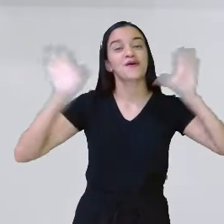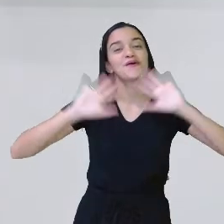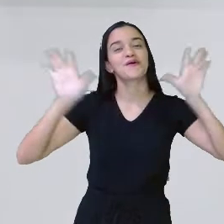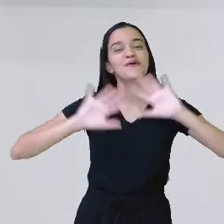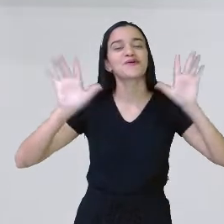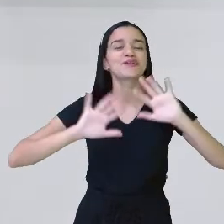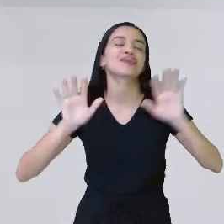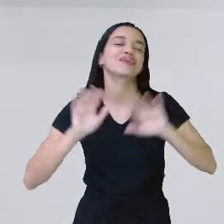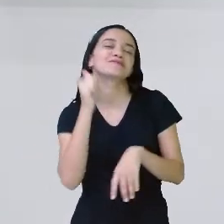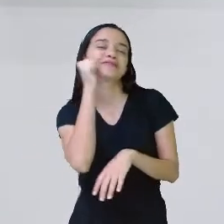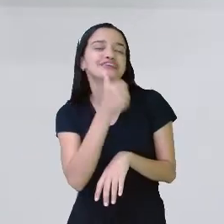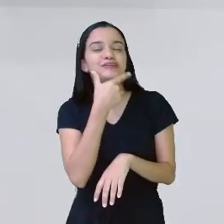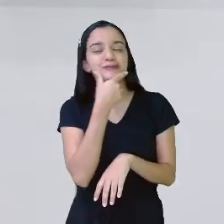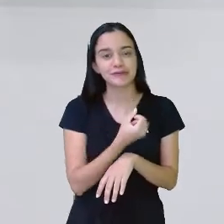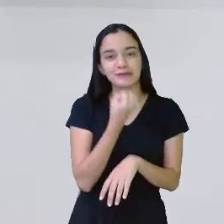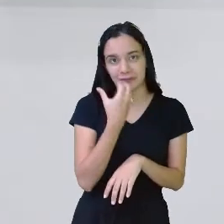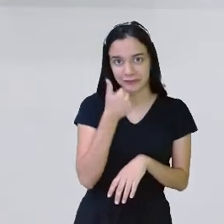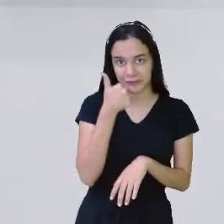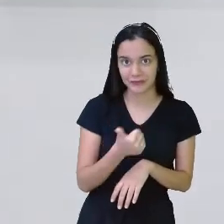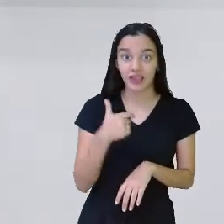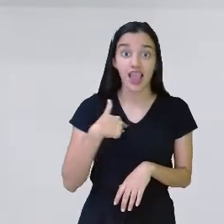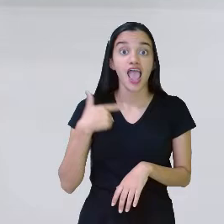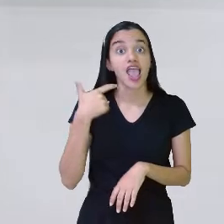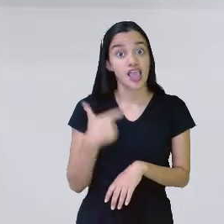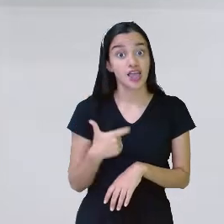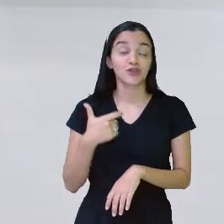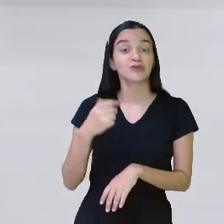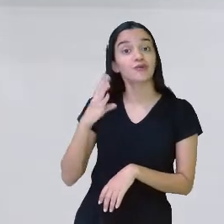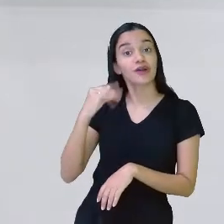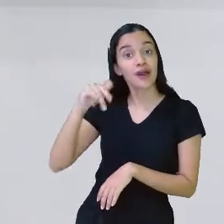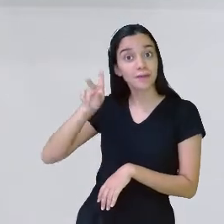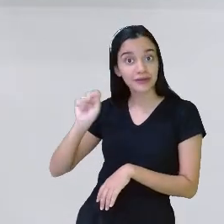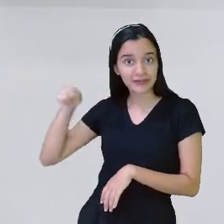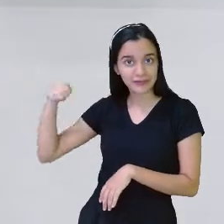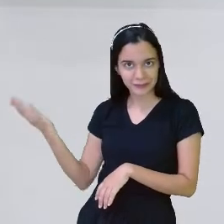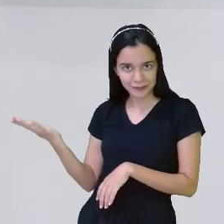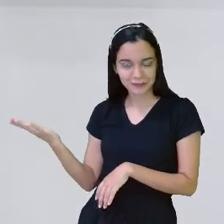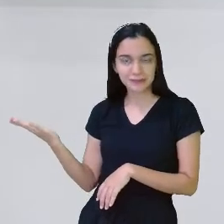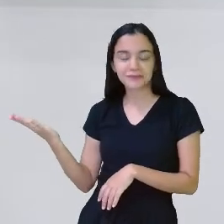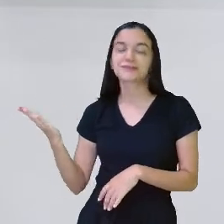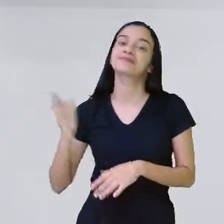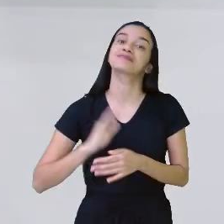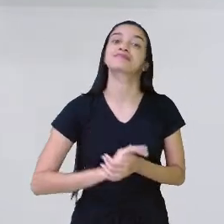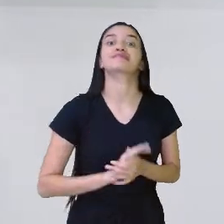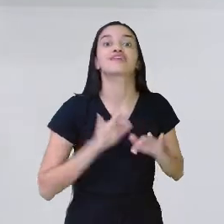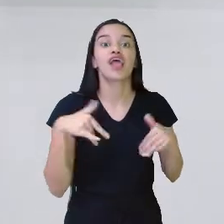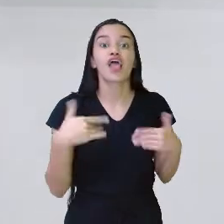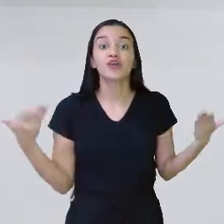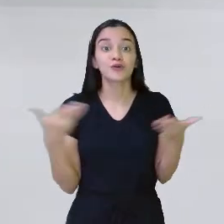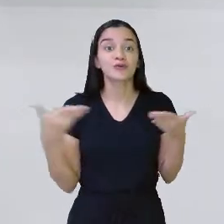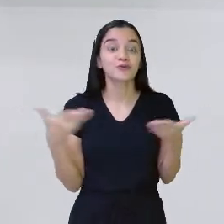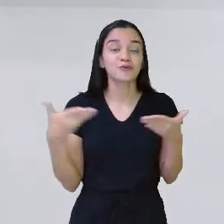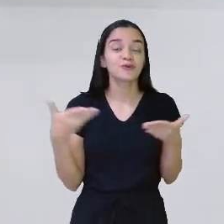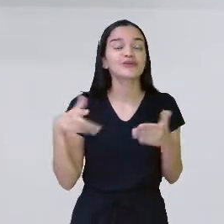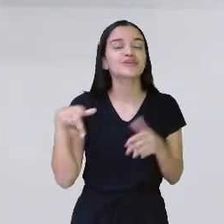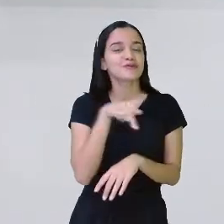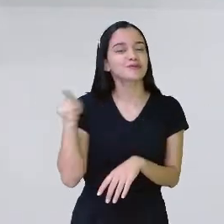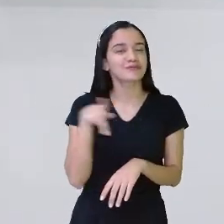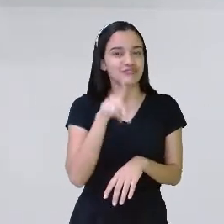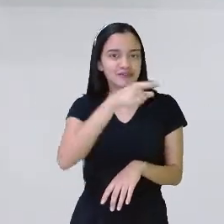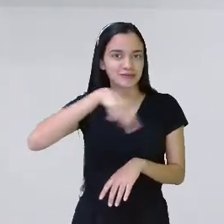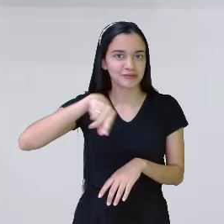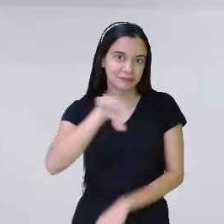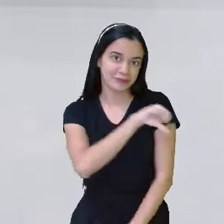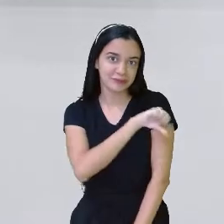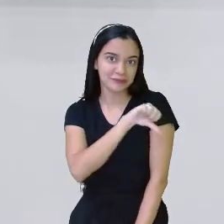Olá, meninas e meninos, tudo bem? Eu sou Camille Borba e este é o meu sinal. E hoje eu serei a professora de vocês